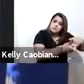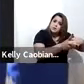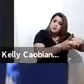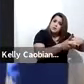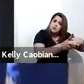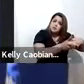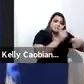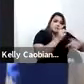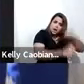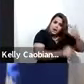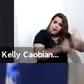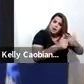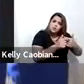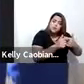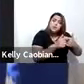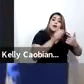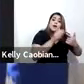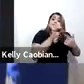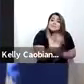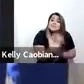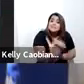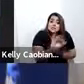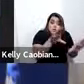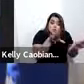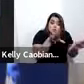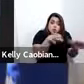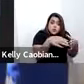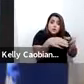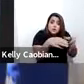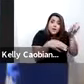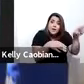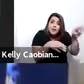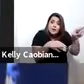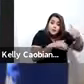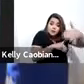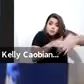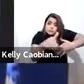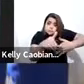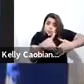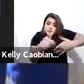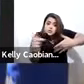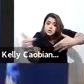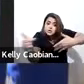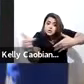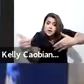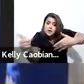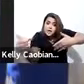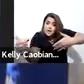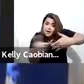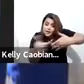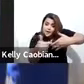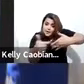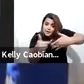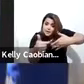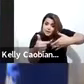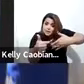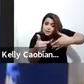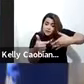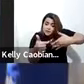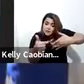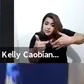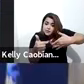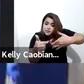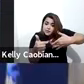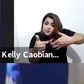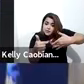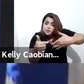a demissão, desde que essa demissão não vá a não demissão vá